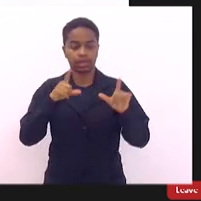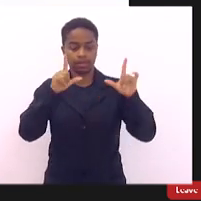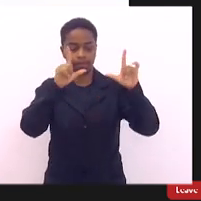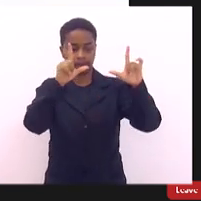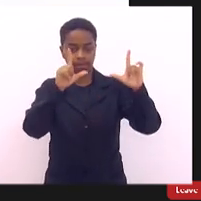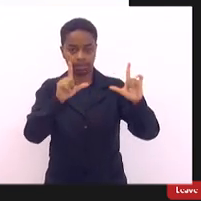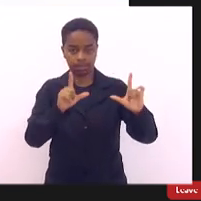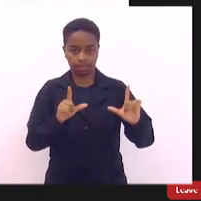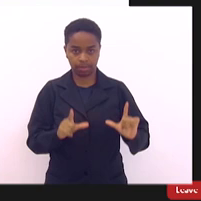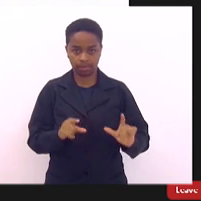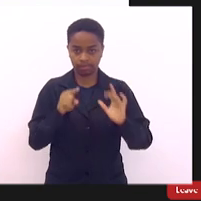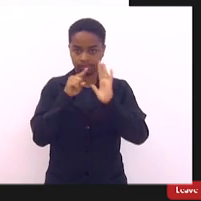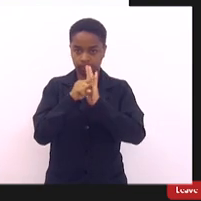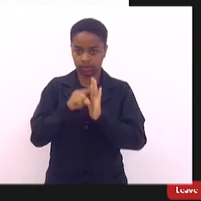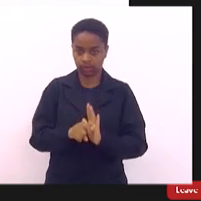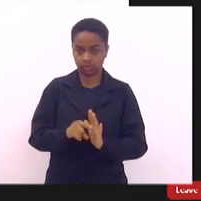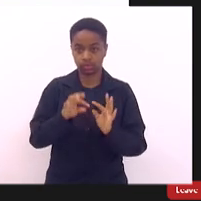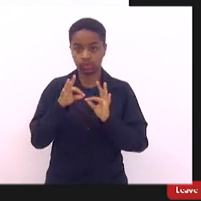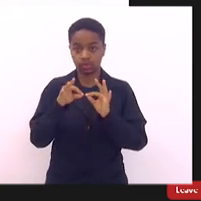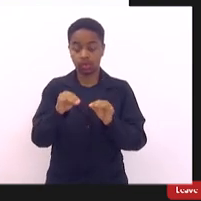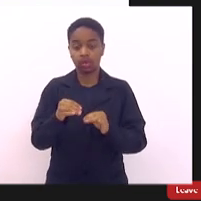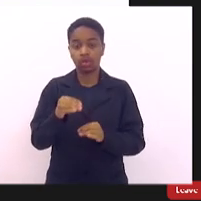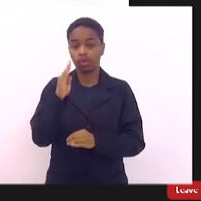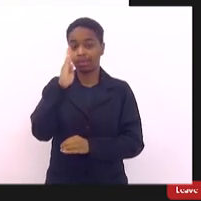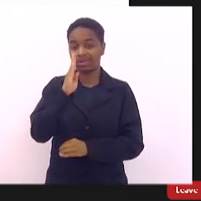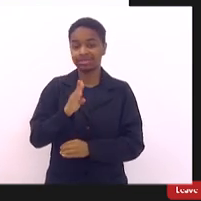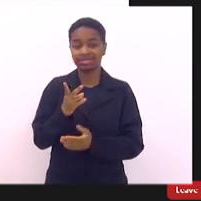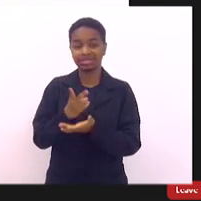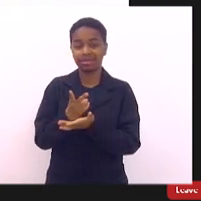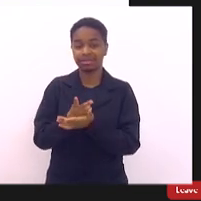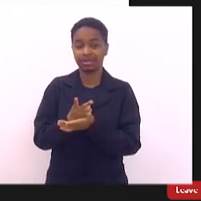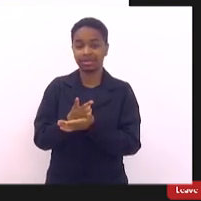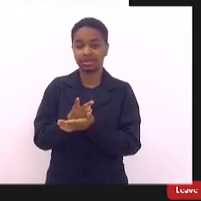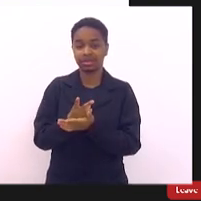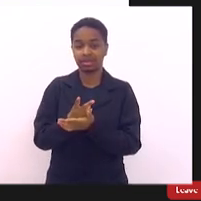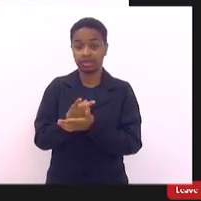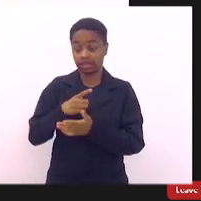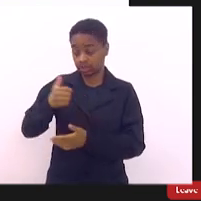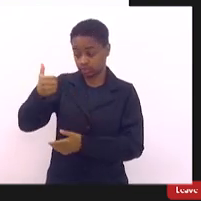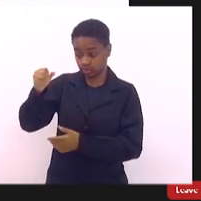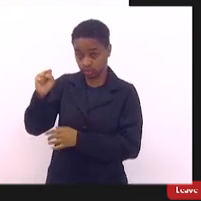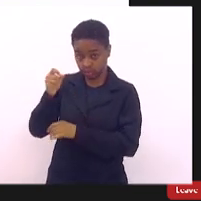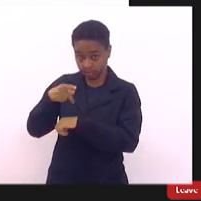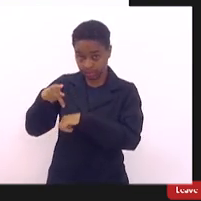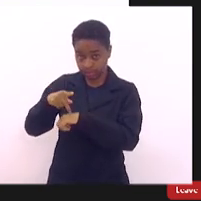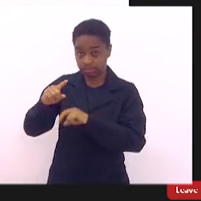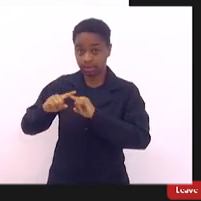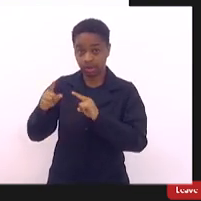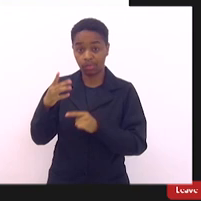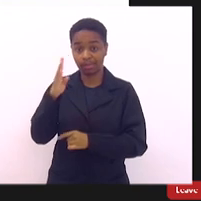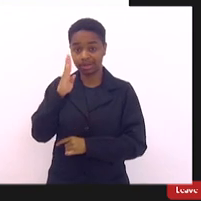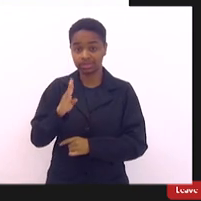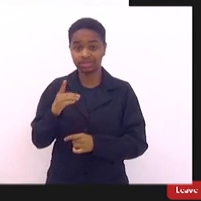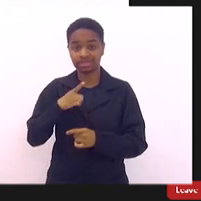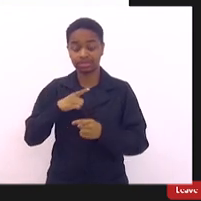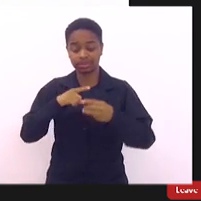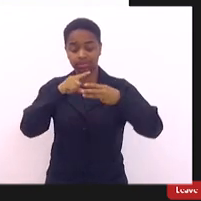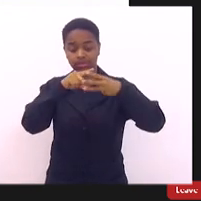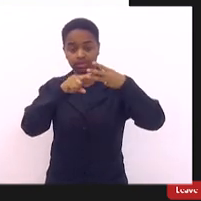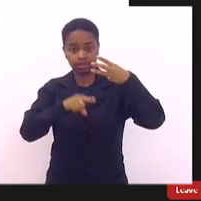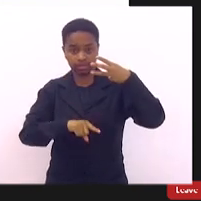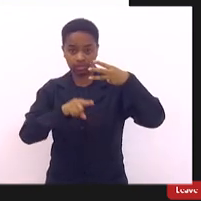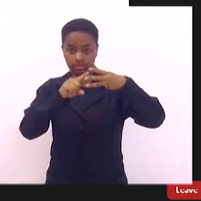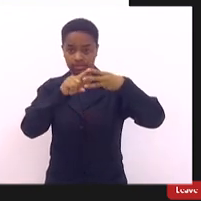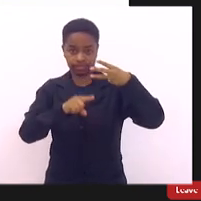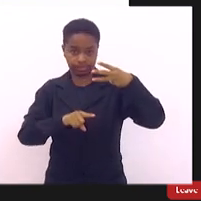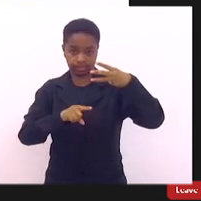todas essas perguntas, o Brasil estava entre os três países desses 18 em que as pessoas mais declararam ter